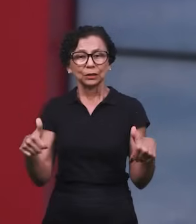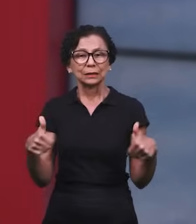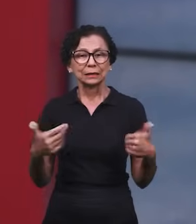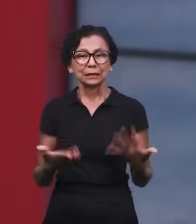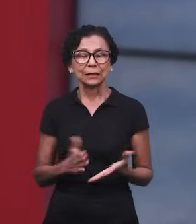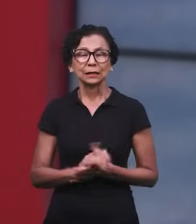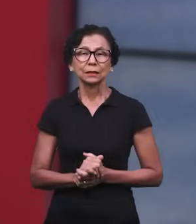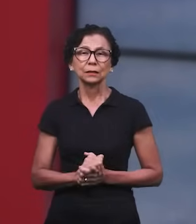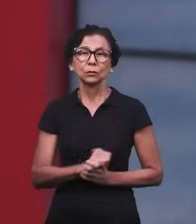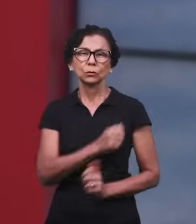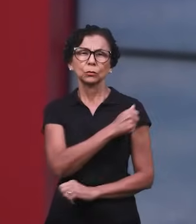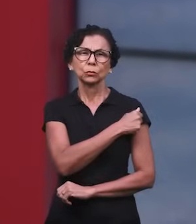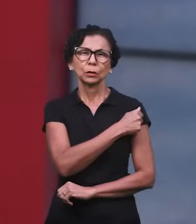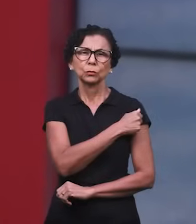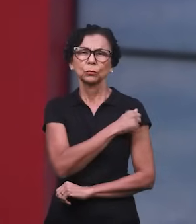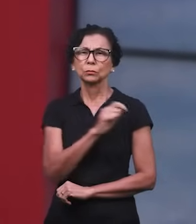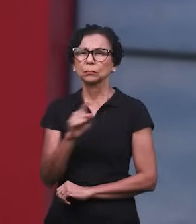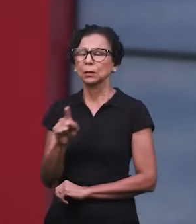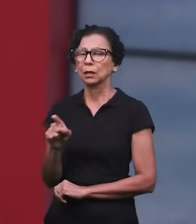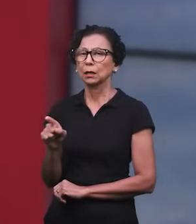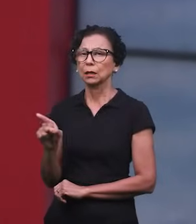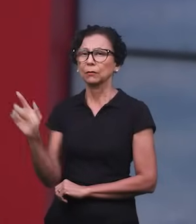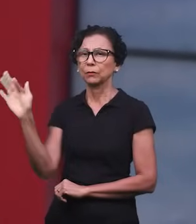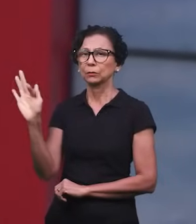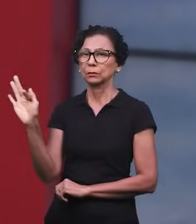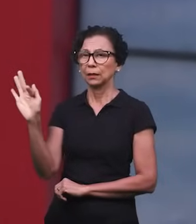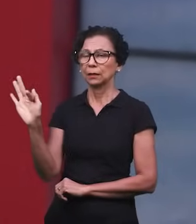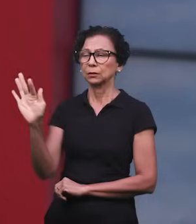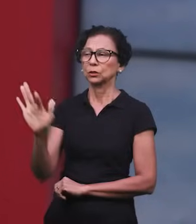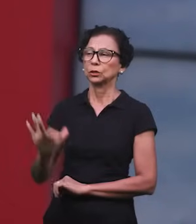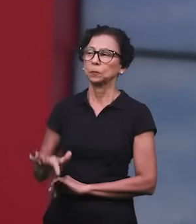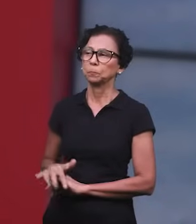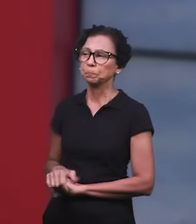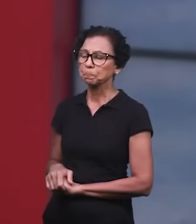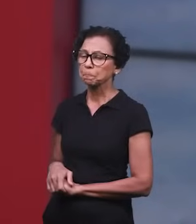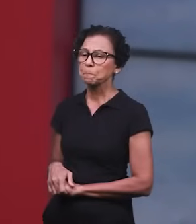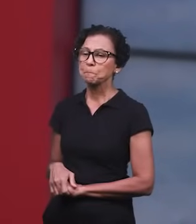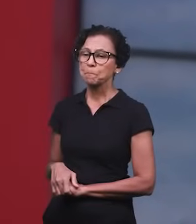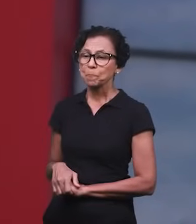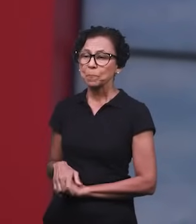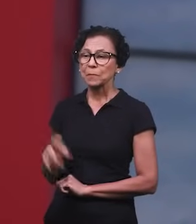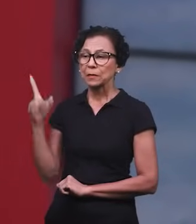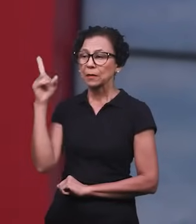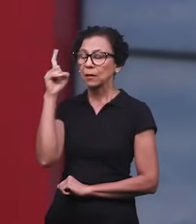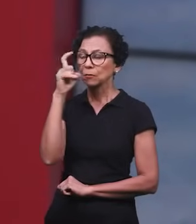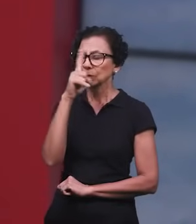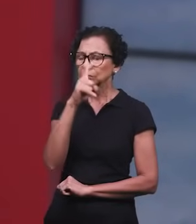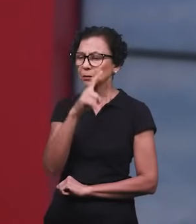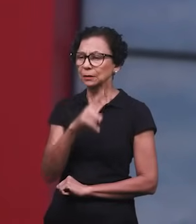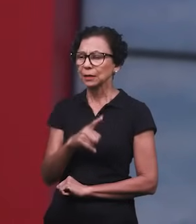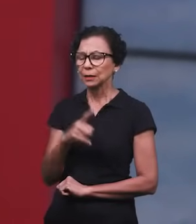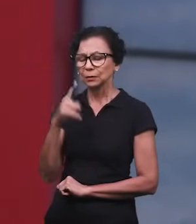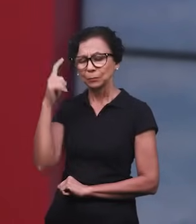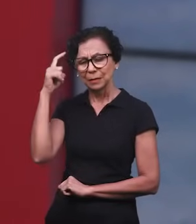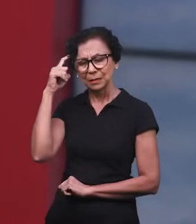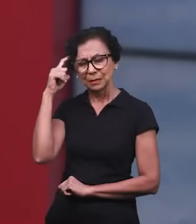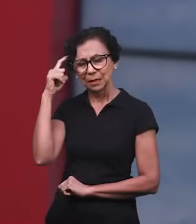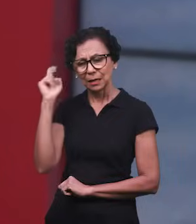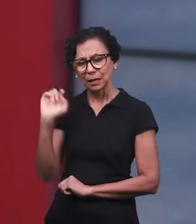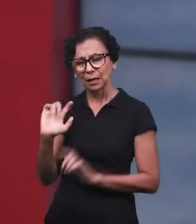dificuldade e ele muitas vezes vai se sentir inseguro. Mas assim, eu sou muito otimista